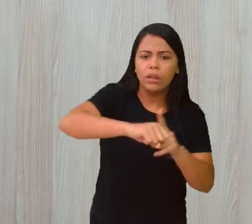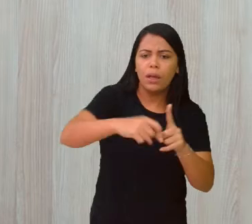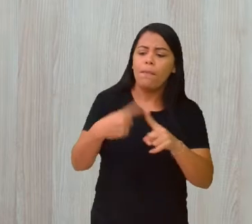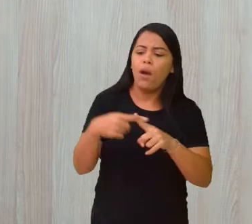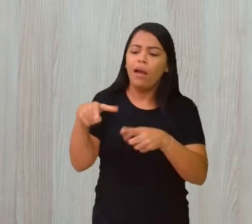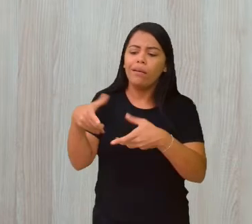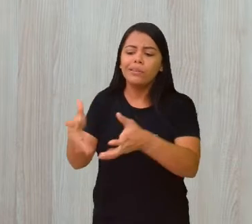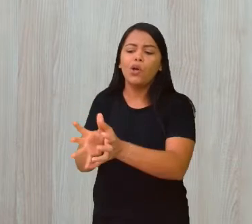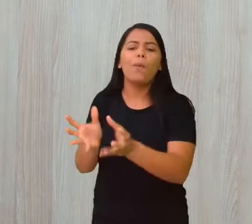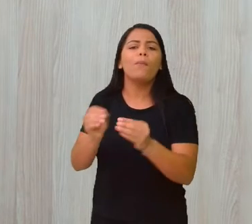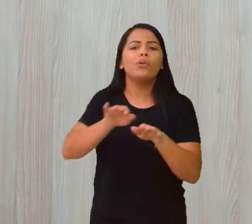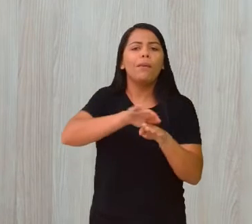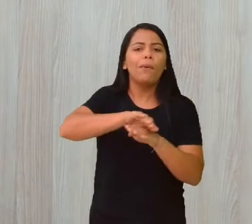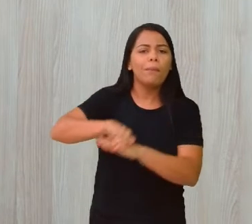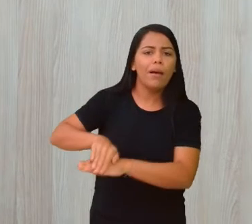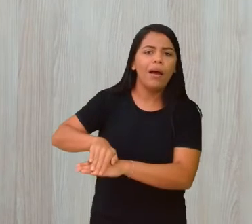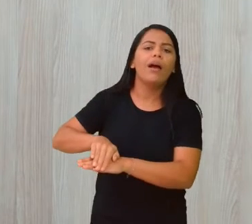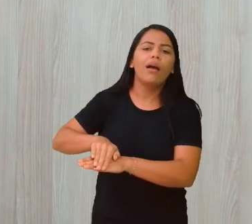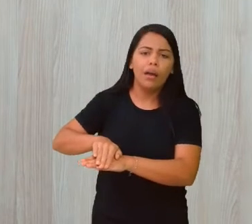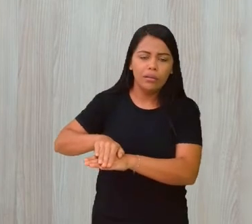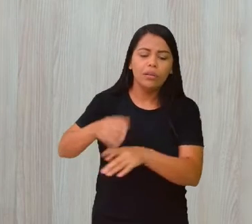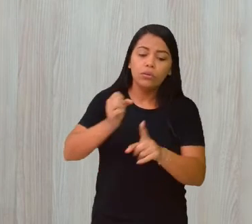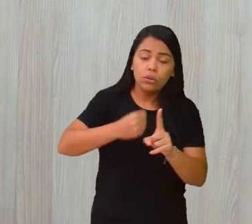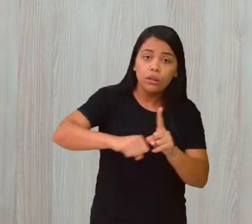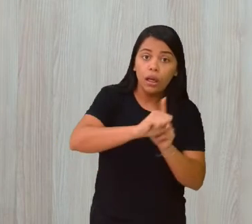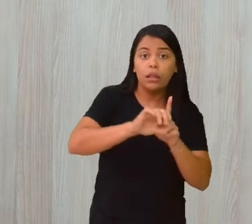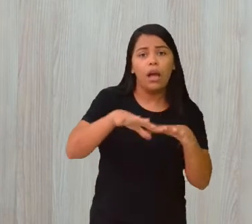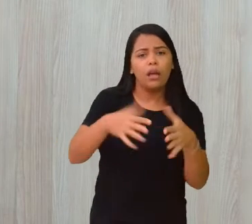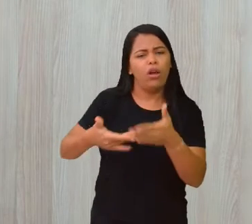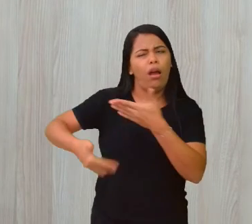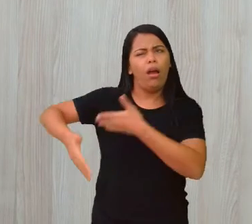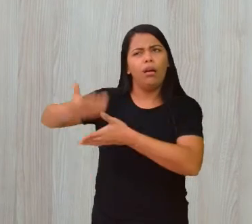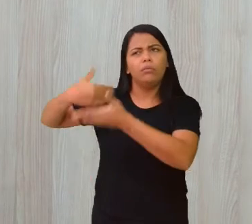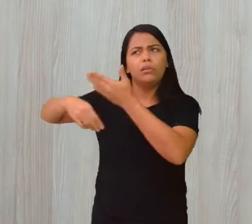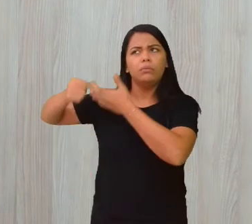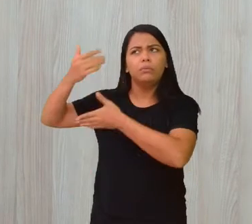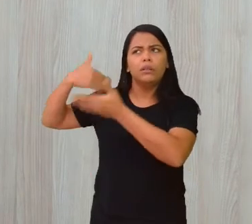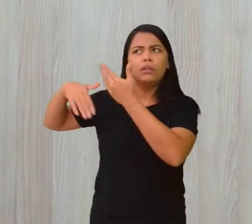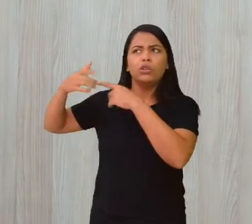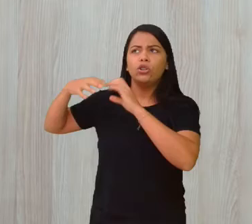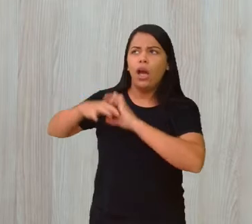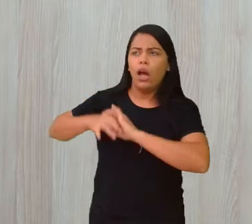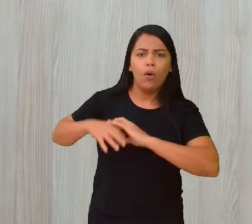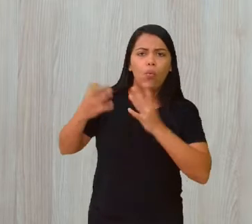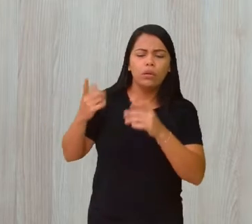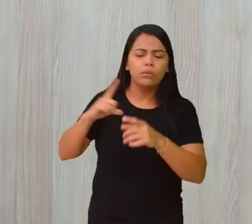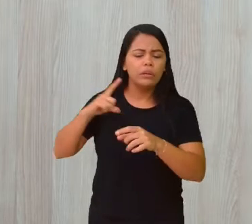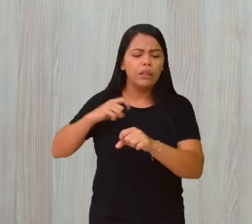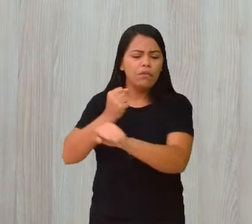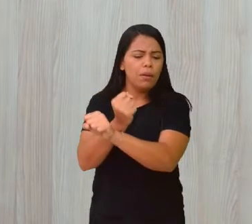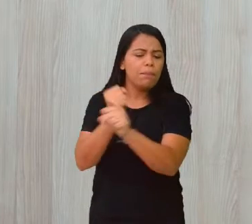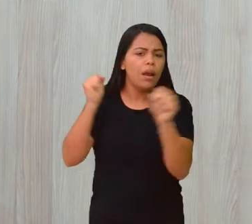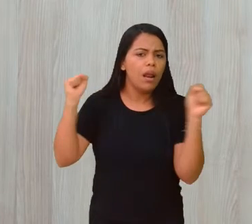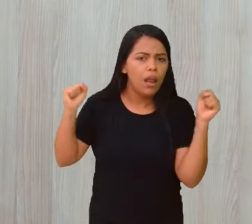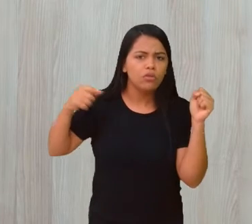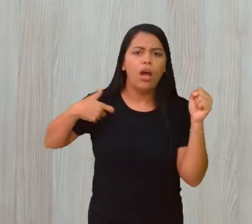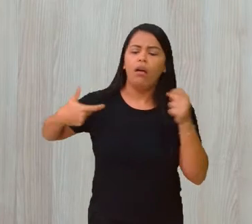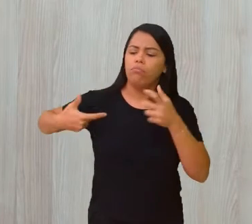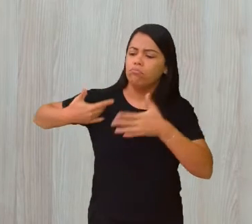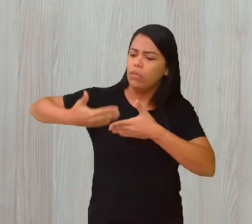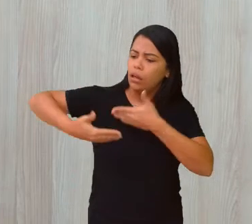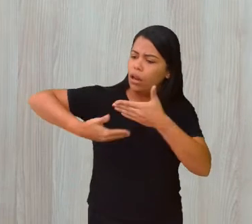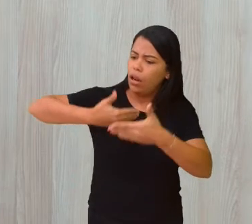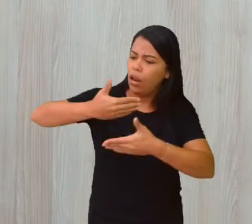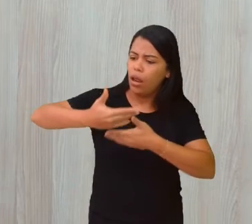tempo ficou excluída, da sociedade. Desde lá, a abolição da escravatura, que esses negros